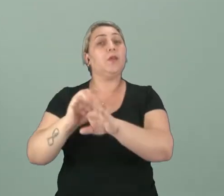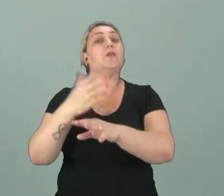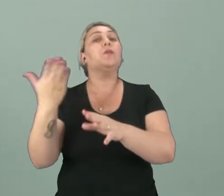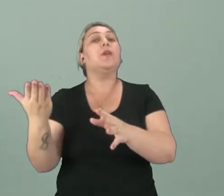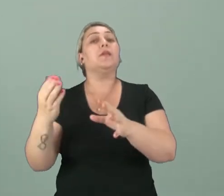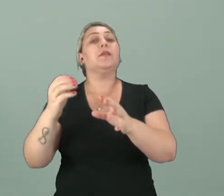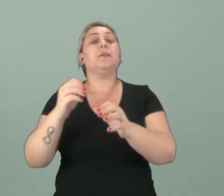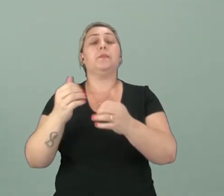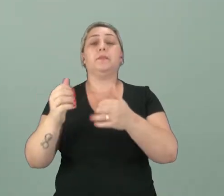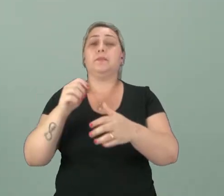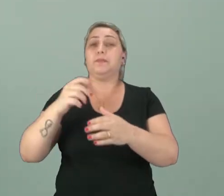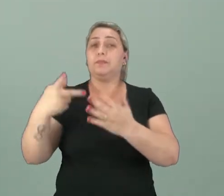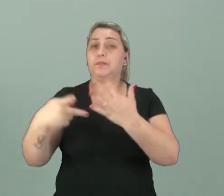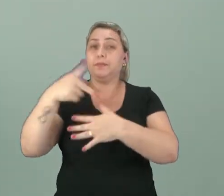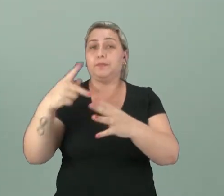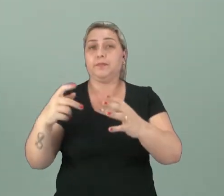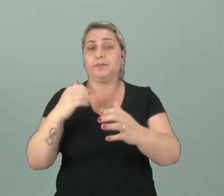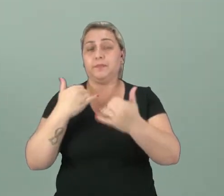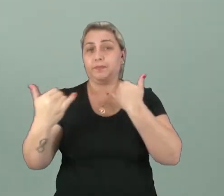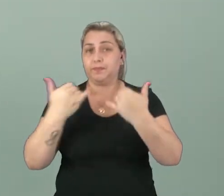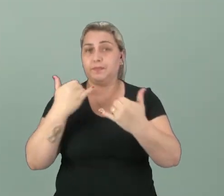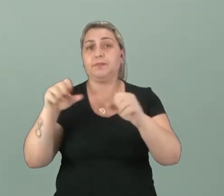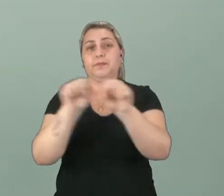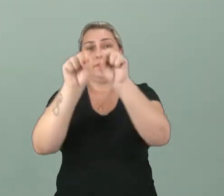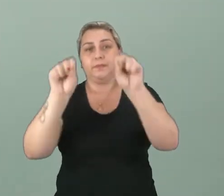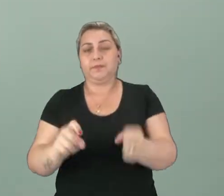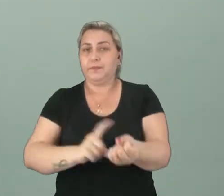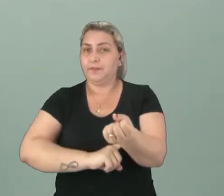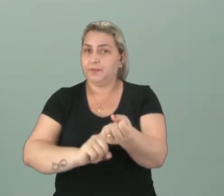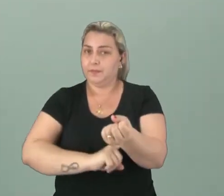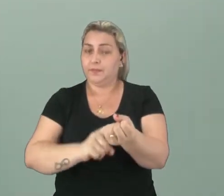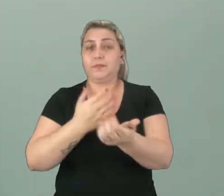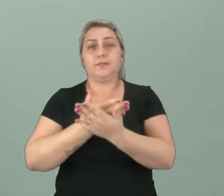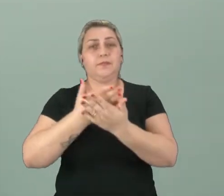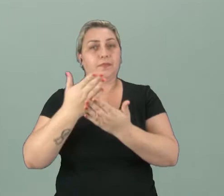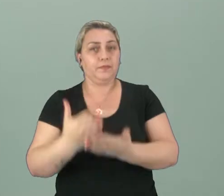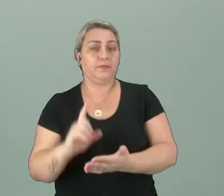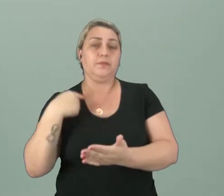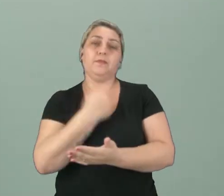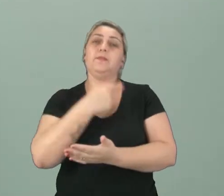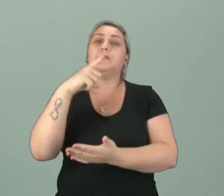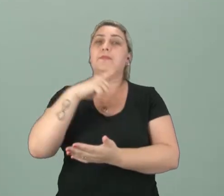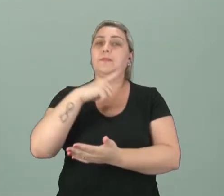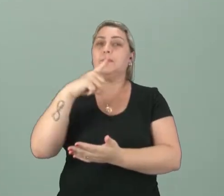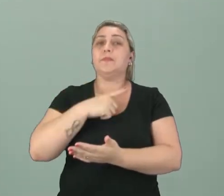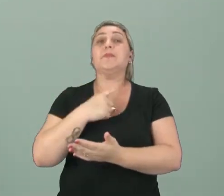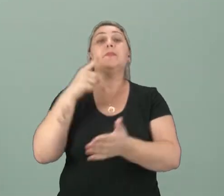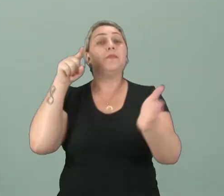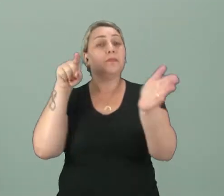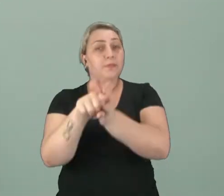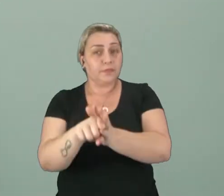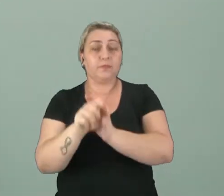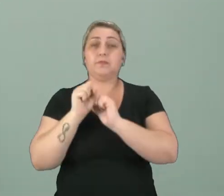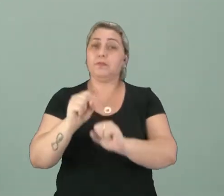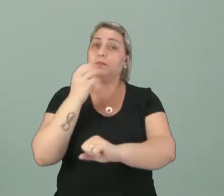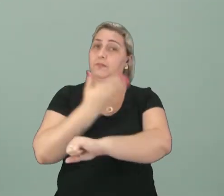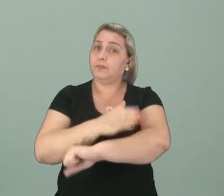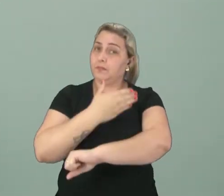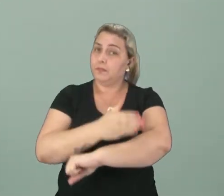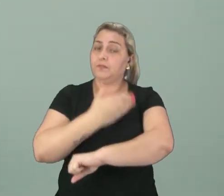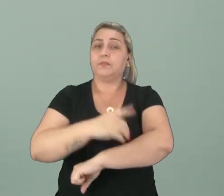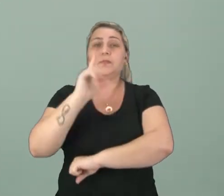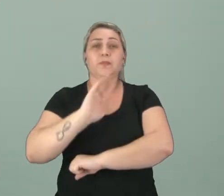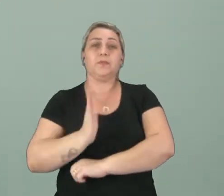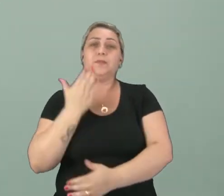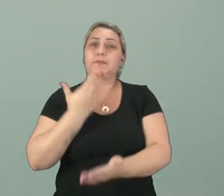as principais informações aí do sistema nervoso. E para começar, nós temos aí uma questão para que a gente possa exercitar um pouquinho